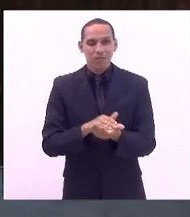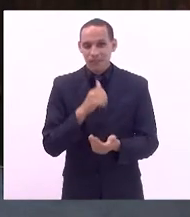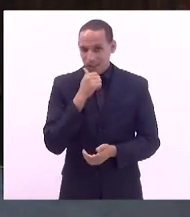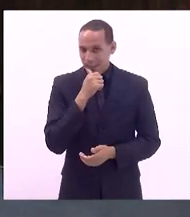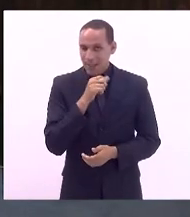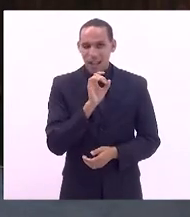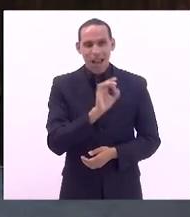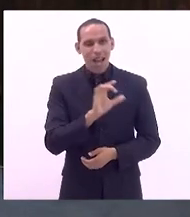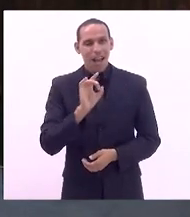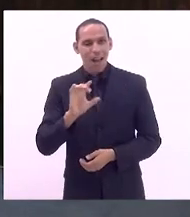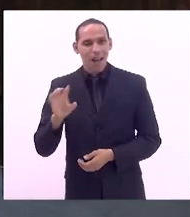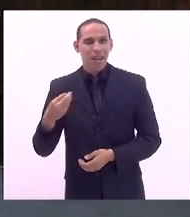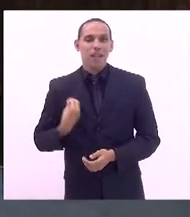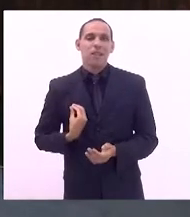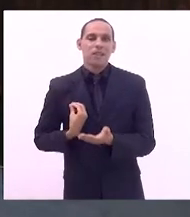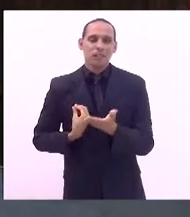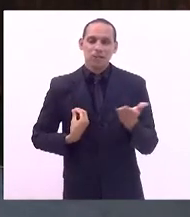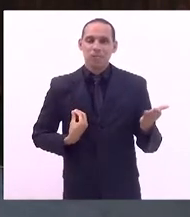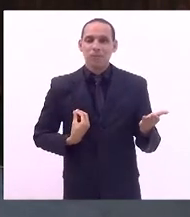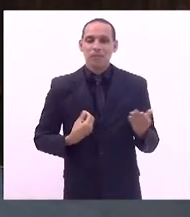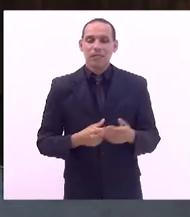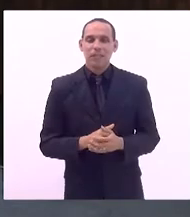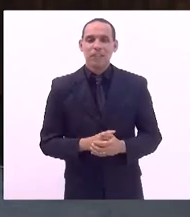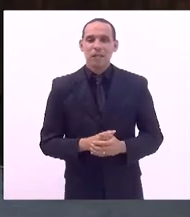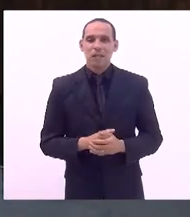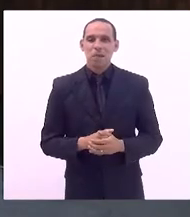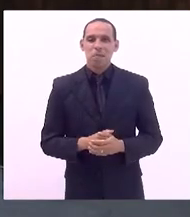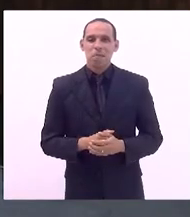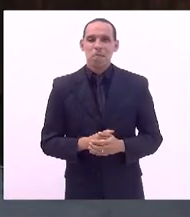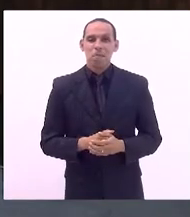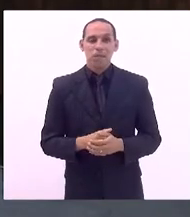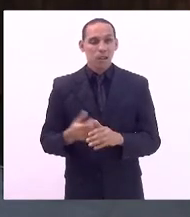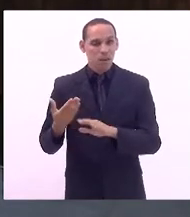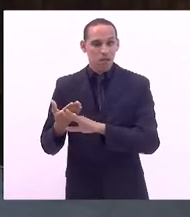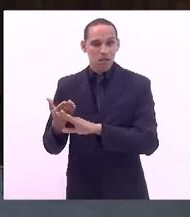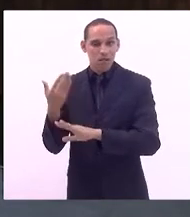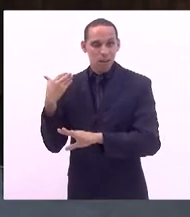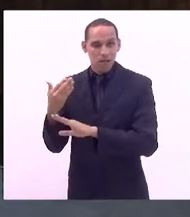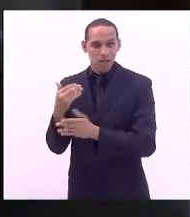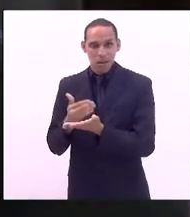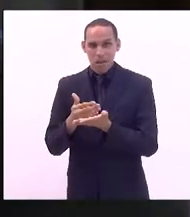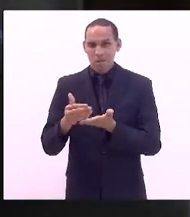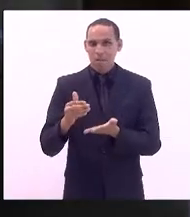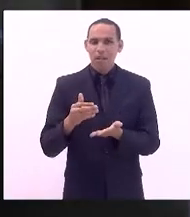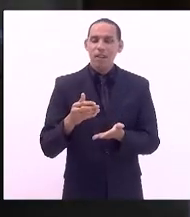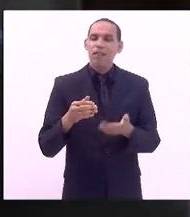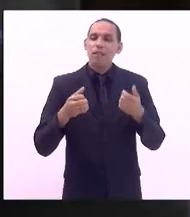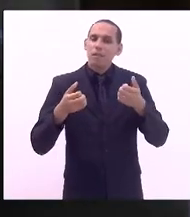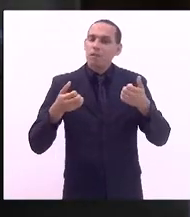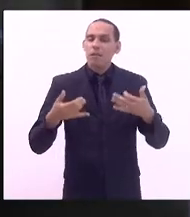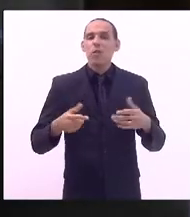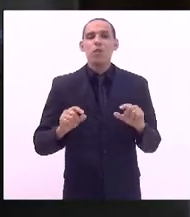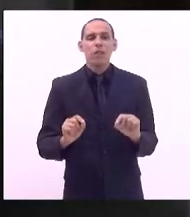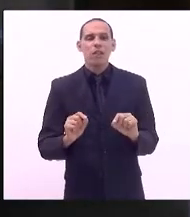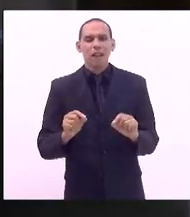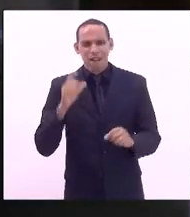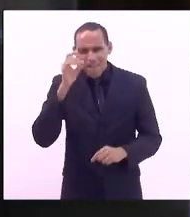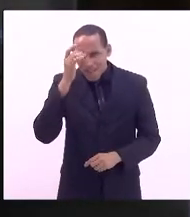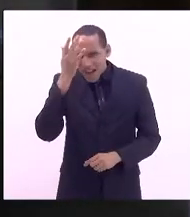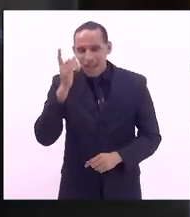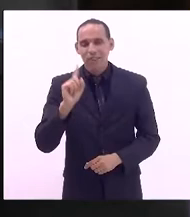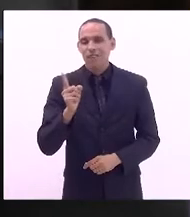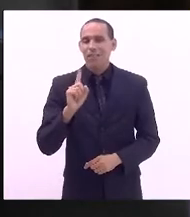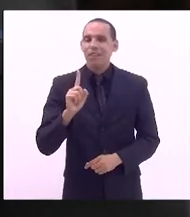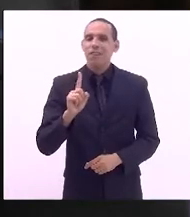cada um que está aqui Como disse no início não foi fácil Se nós estamos aqui nos já